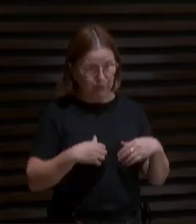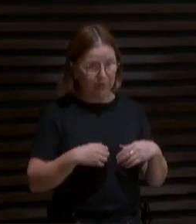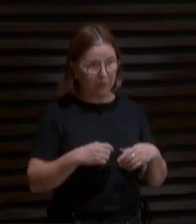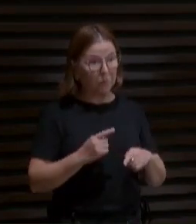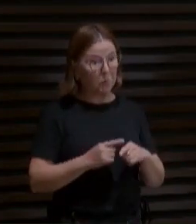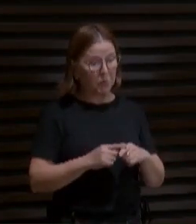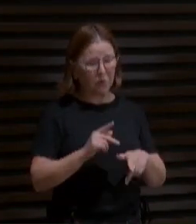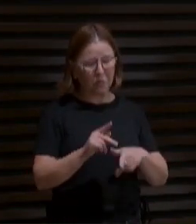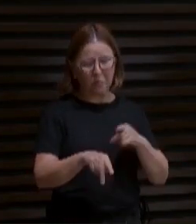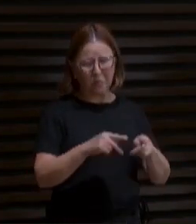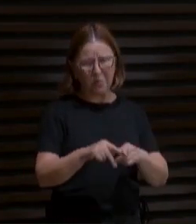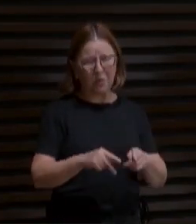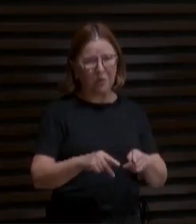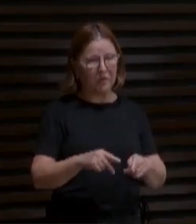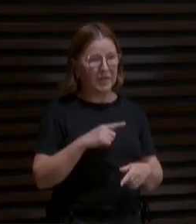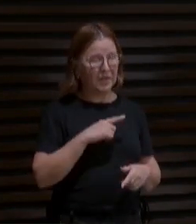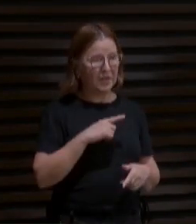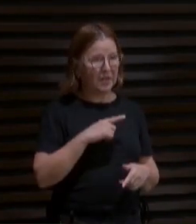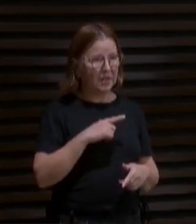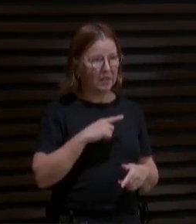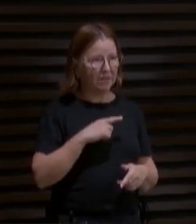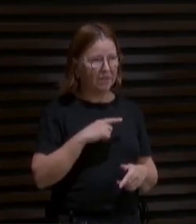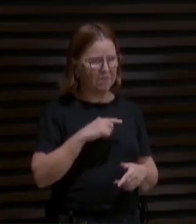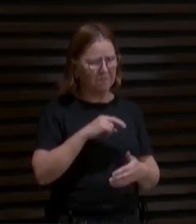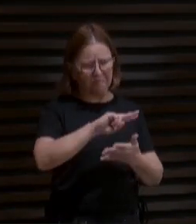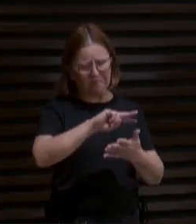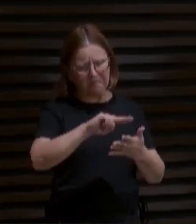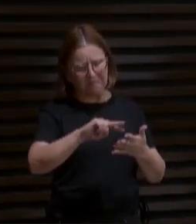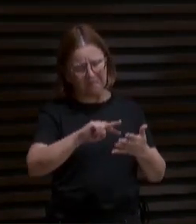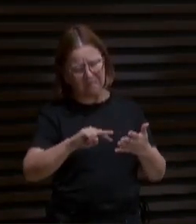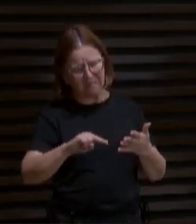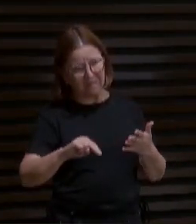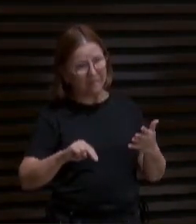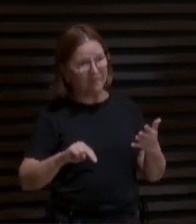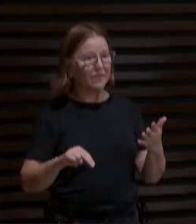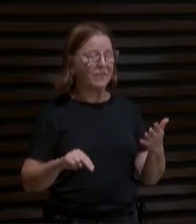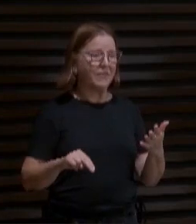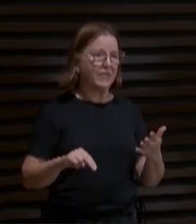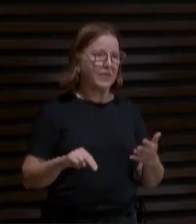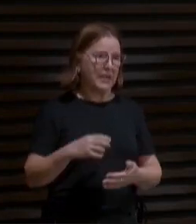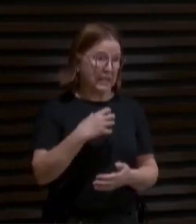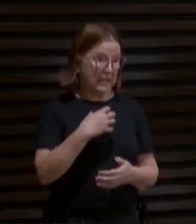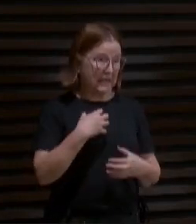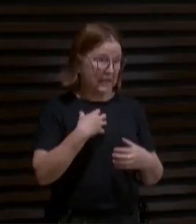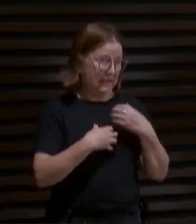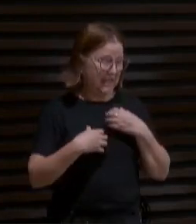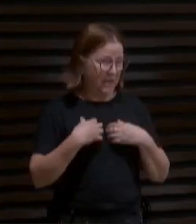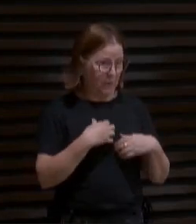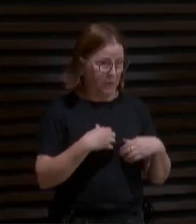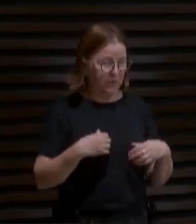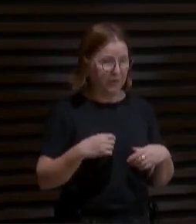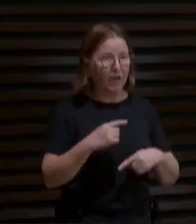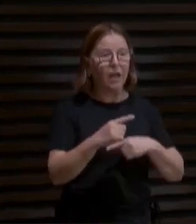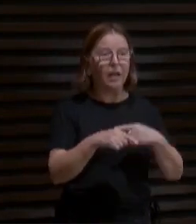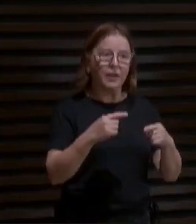por várias, ele teve, isso aqui é depois de sair do